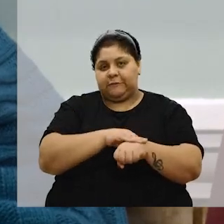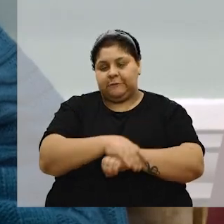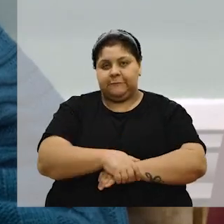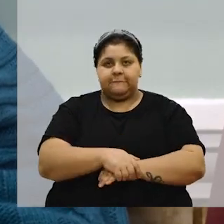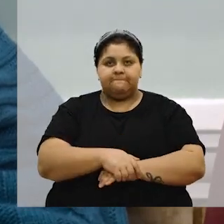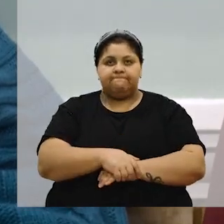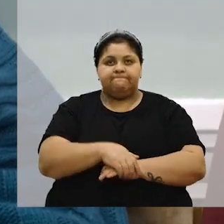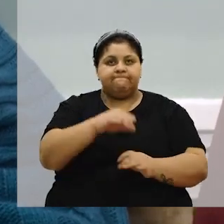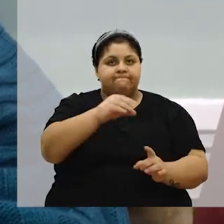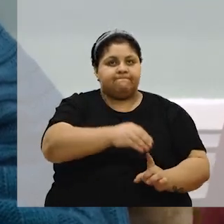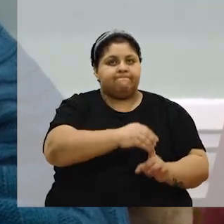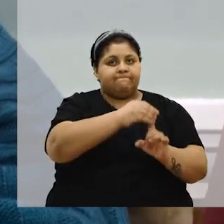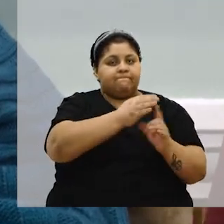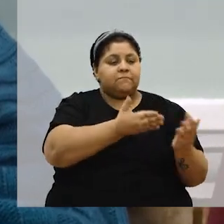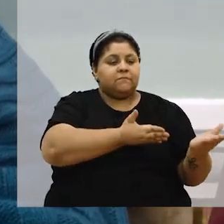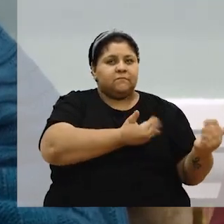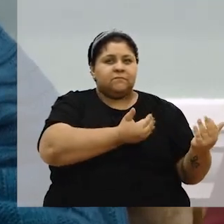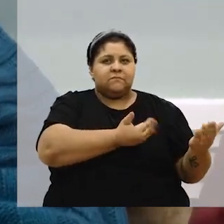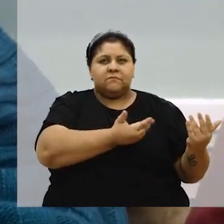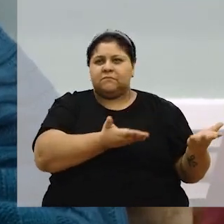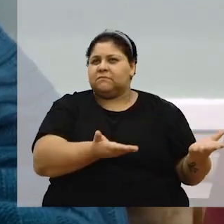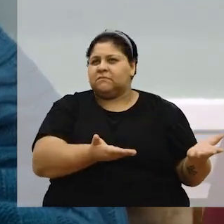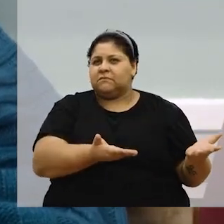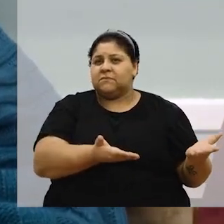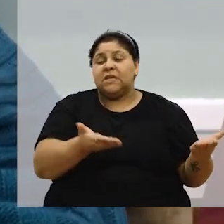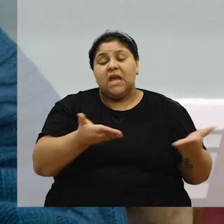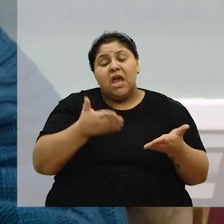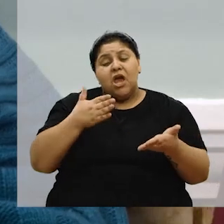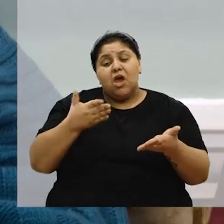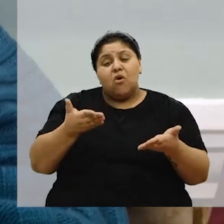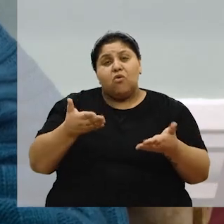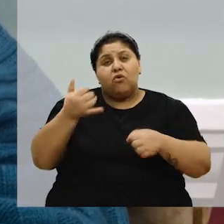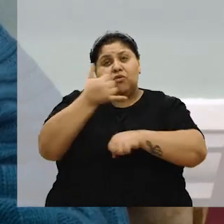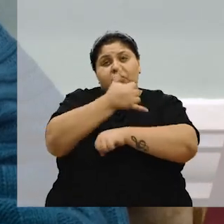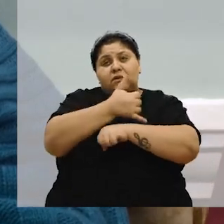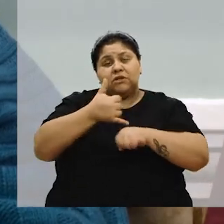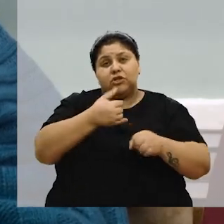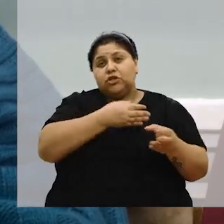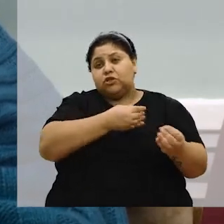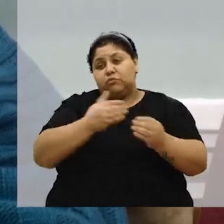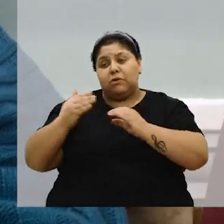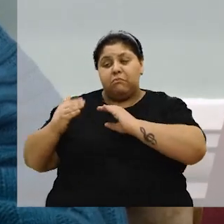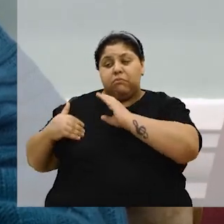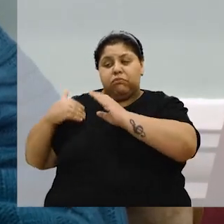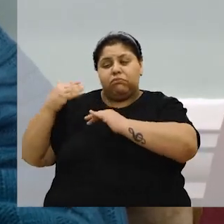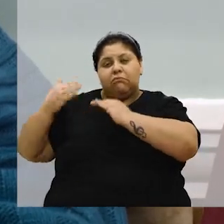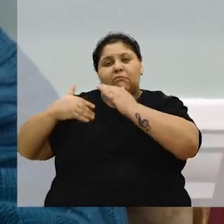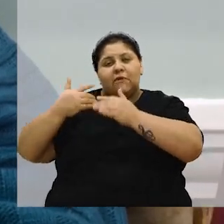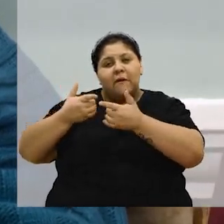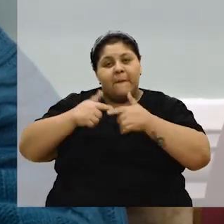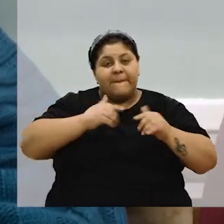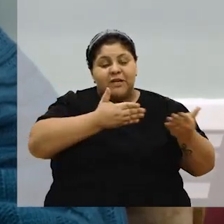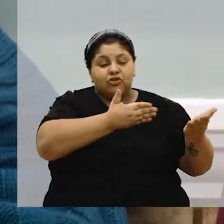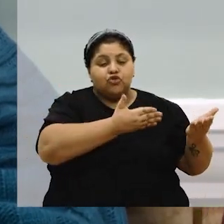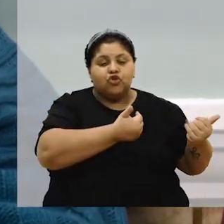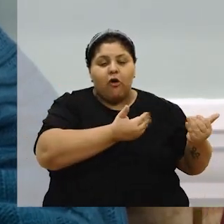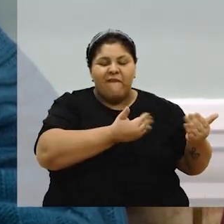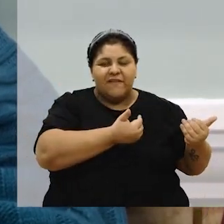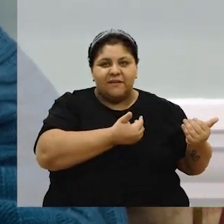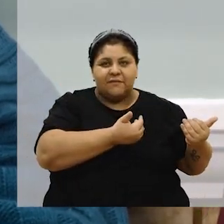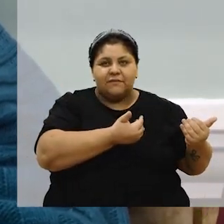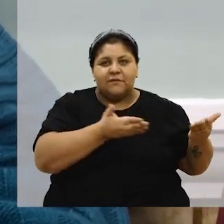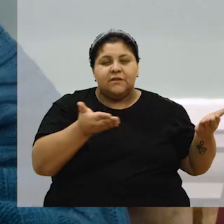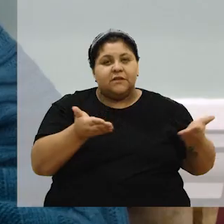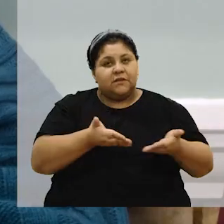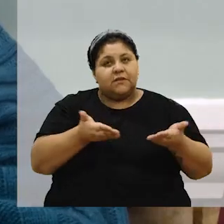momento, principalmente os jovens. Eu já passei de muitas etapas, mas os jovens que estão